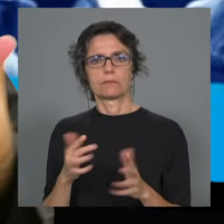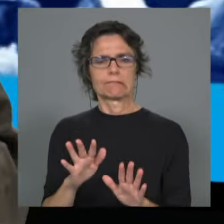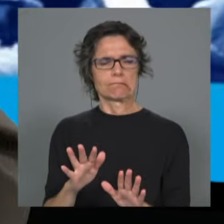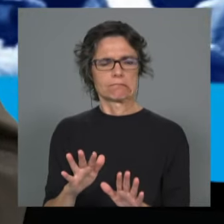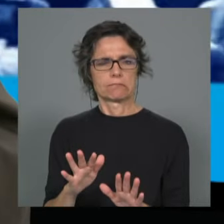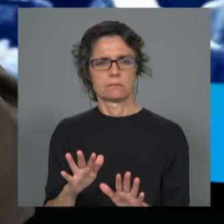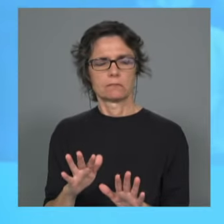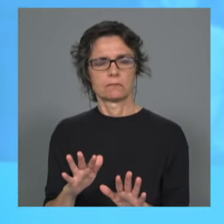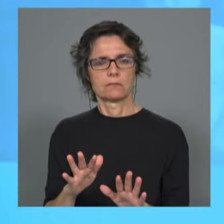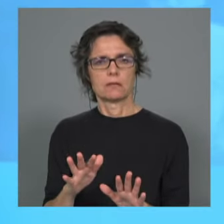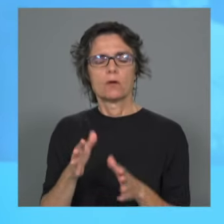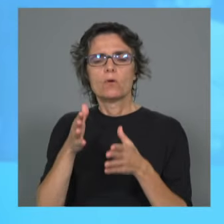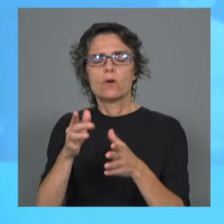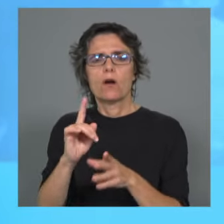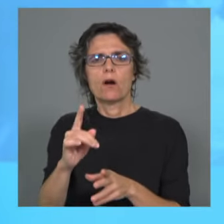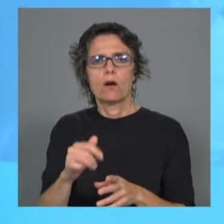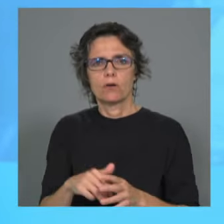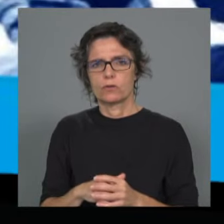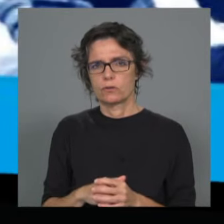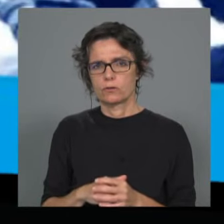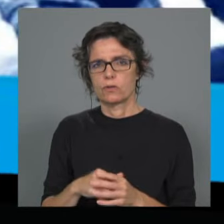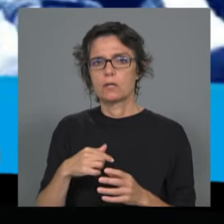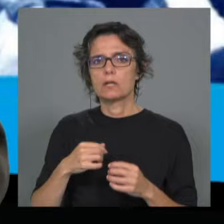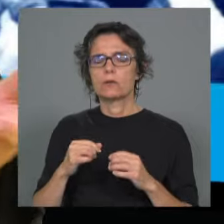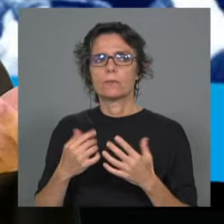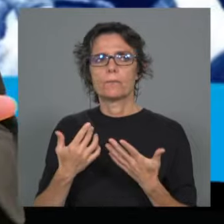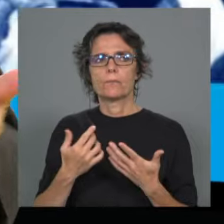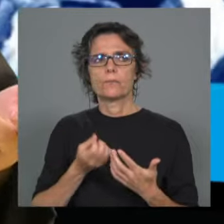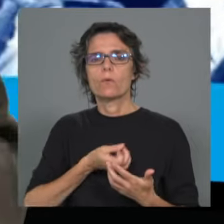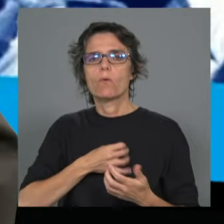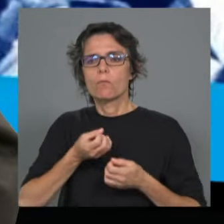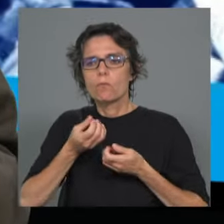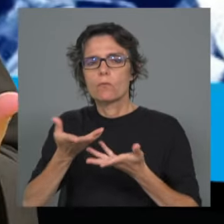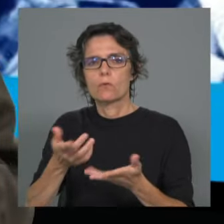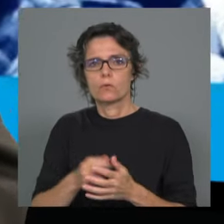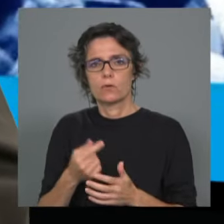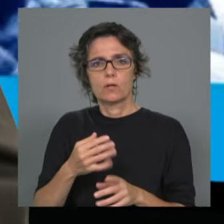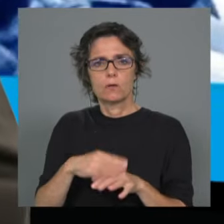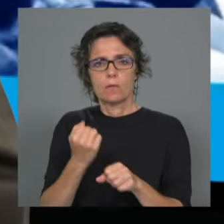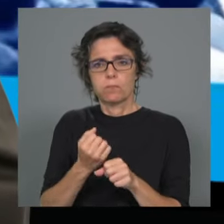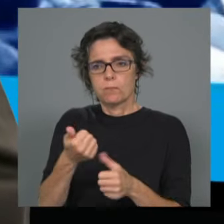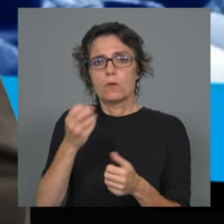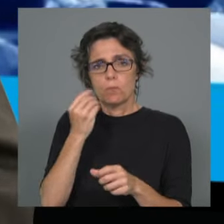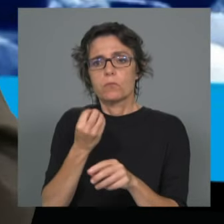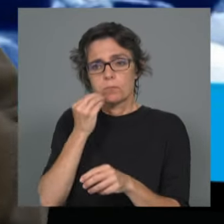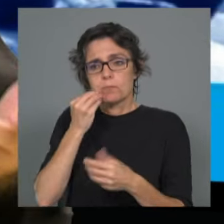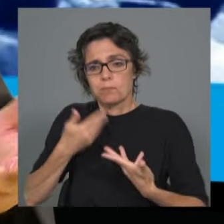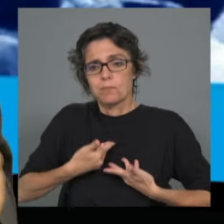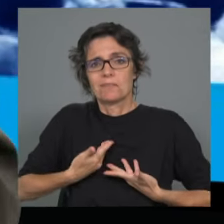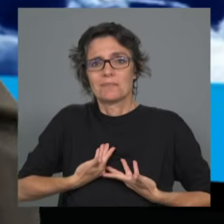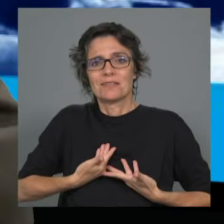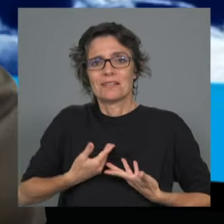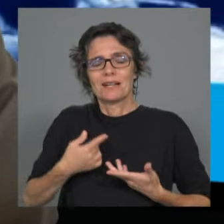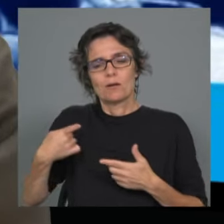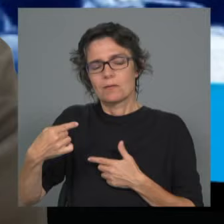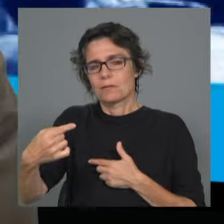É a dimensão do serviço, o contágio para o bem, o contágio para Cristo. E por isso é mesmo central ter Cristo na vida do dia-a-dia,